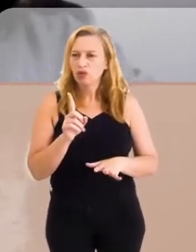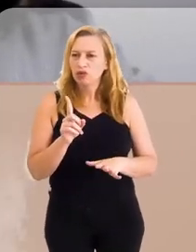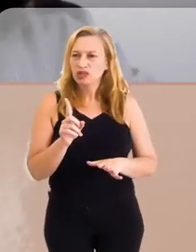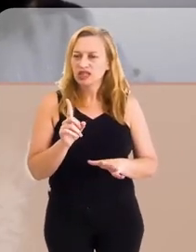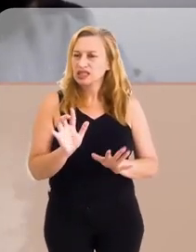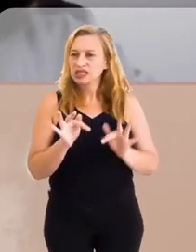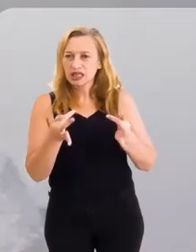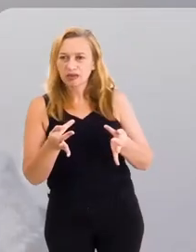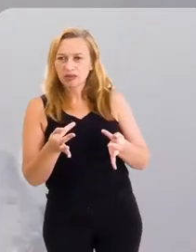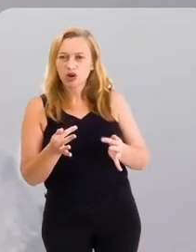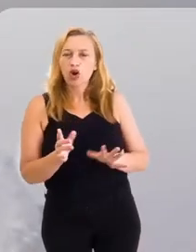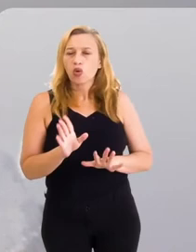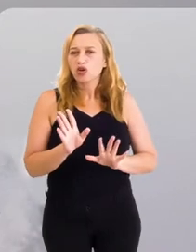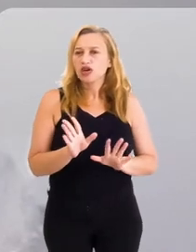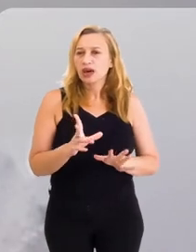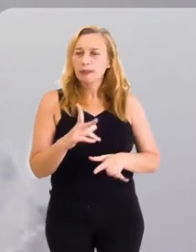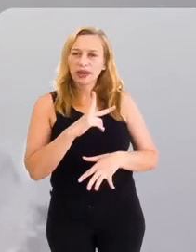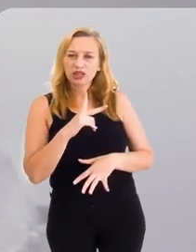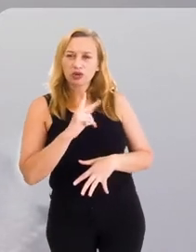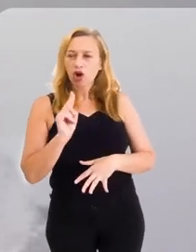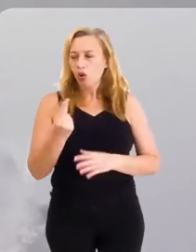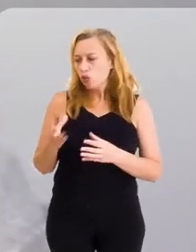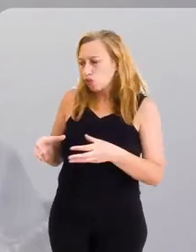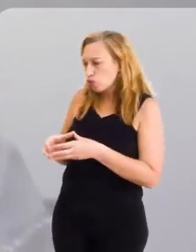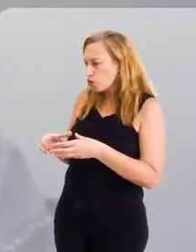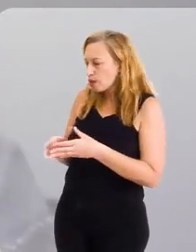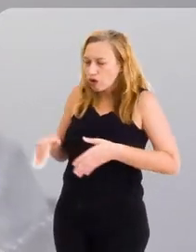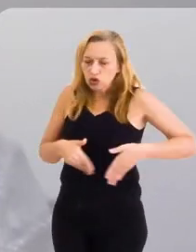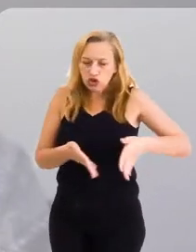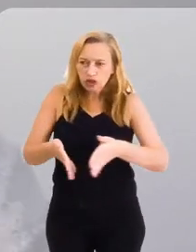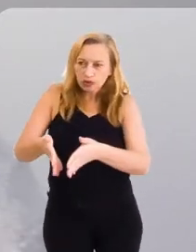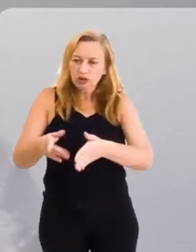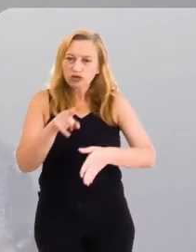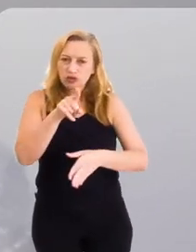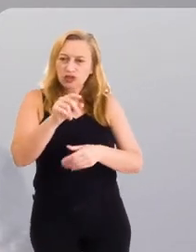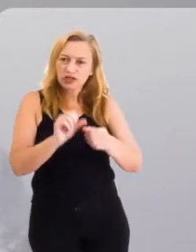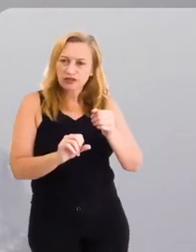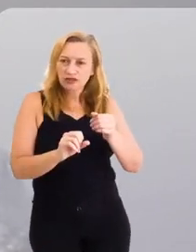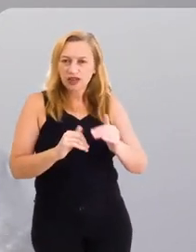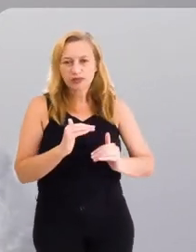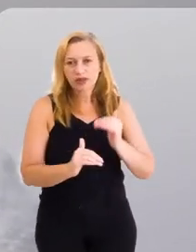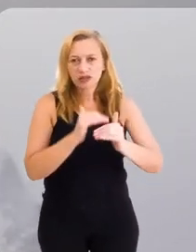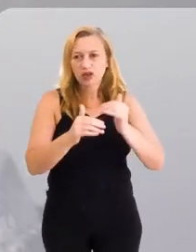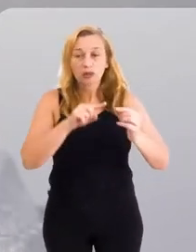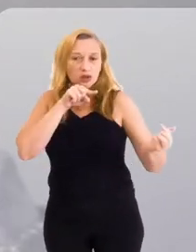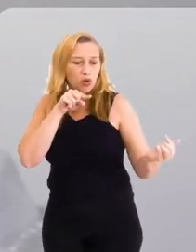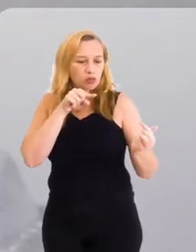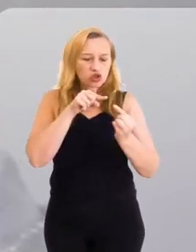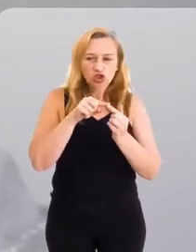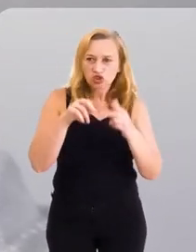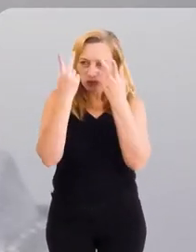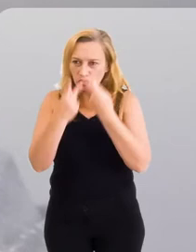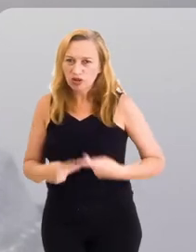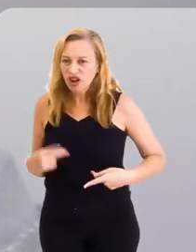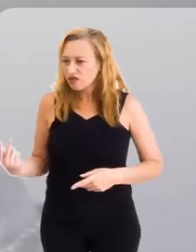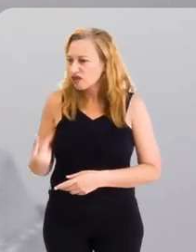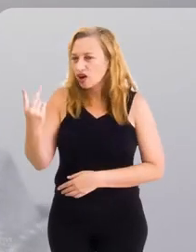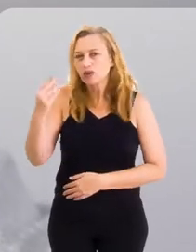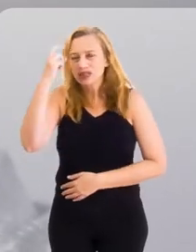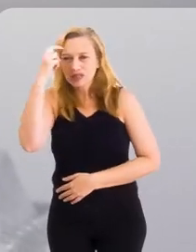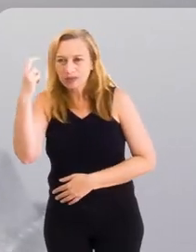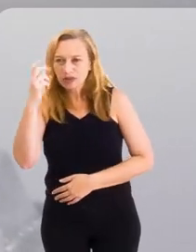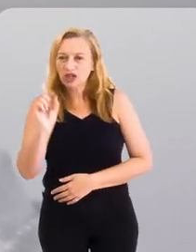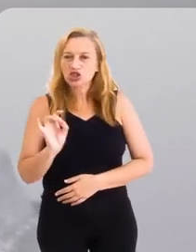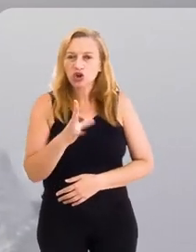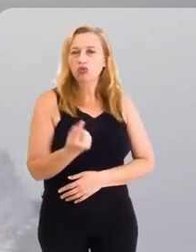coisa peculiar. O que é peculiar, o que é individual, é os caminhos que você trilhou para chegar lá em cima. Mas o objetivo da humanidade,